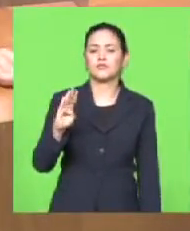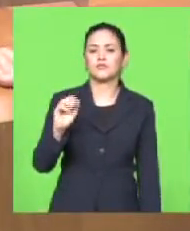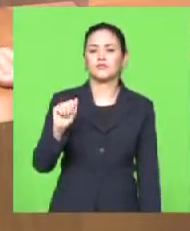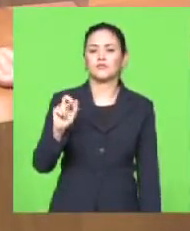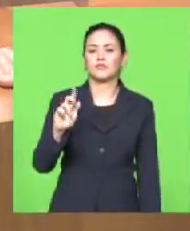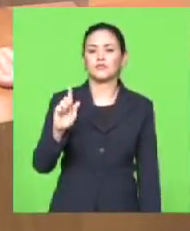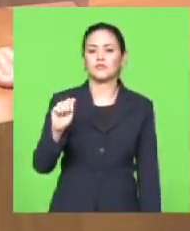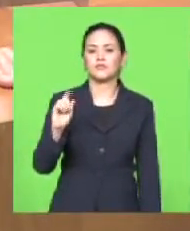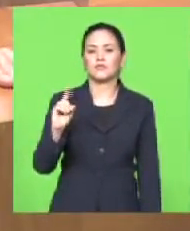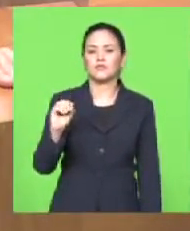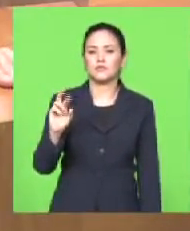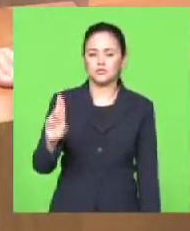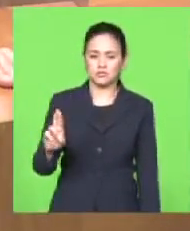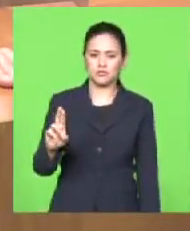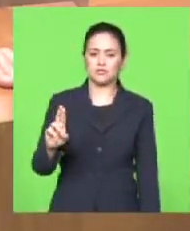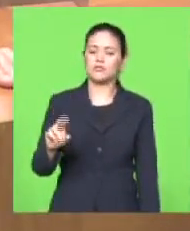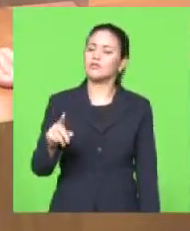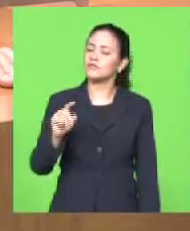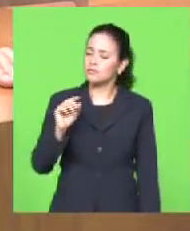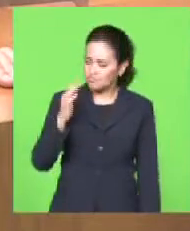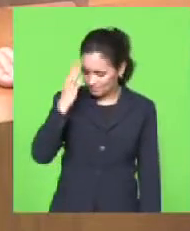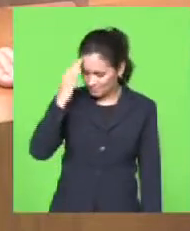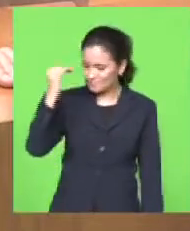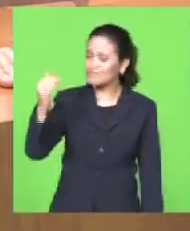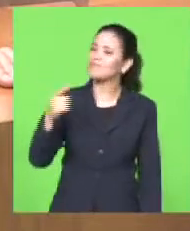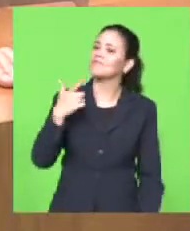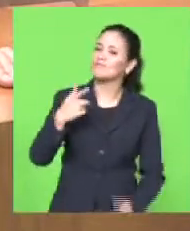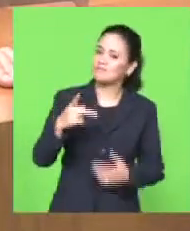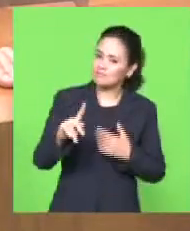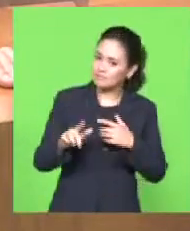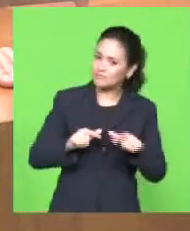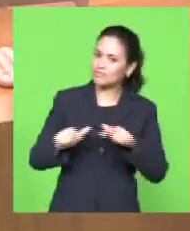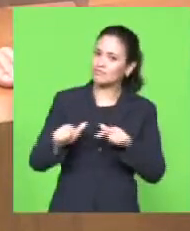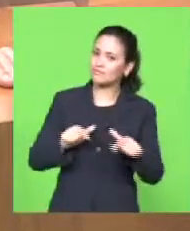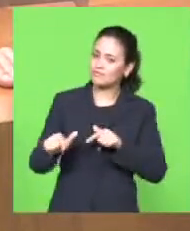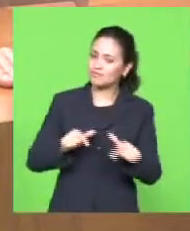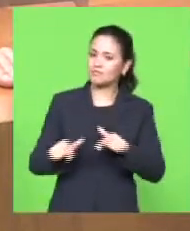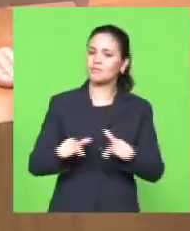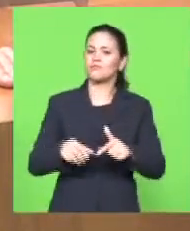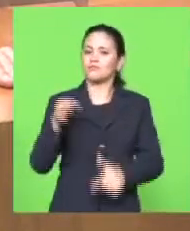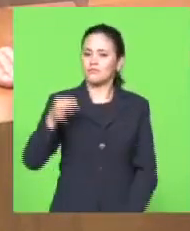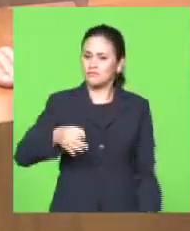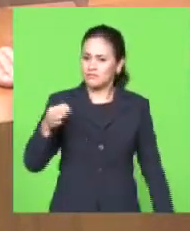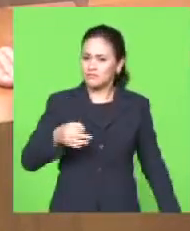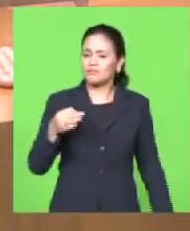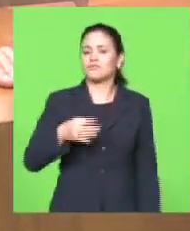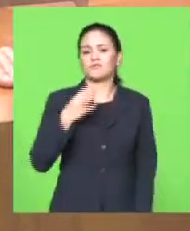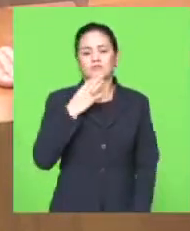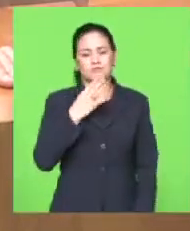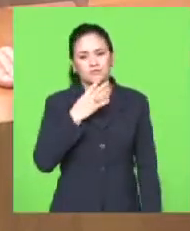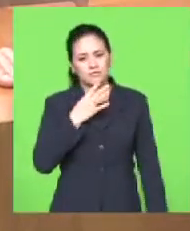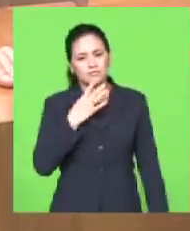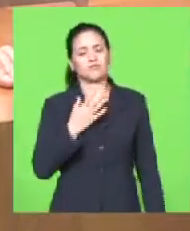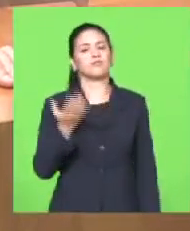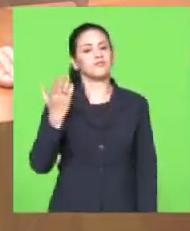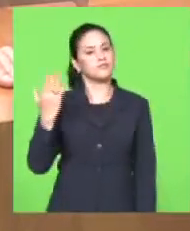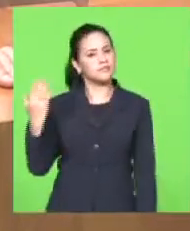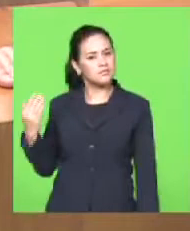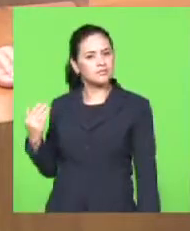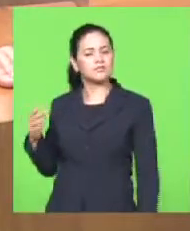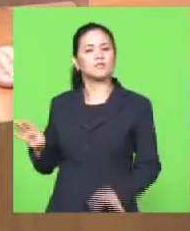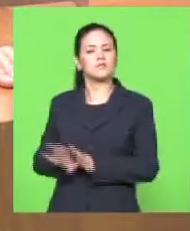certeza, com seu trabalho correto, de reconhecimento, de um passado